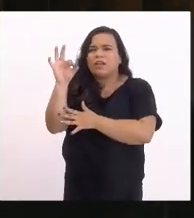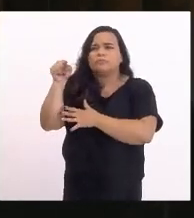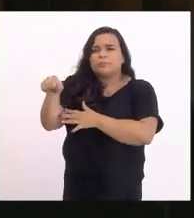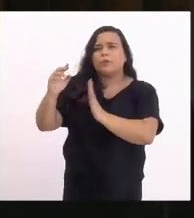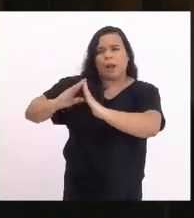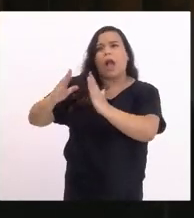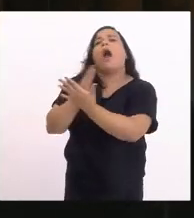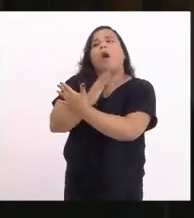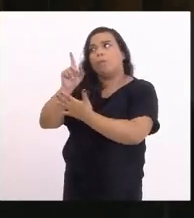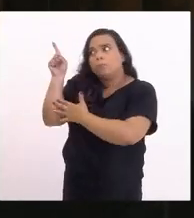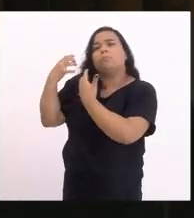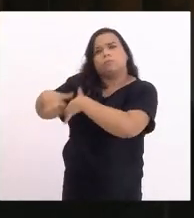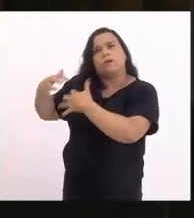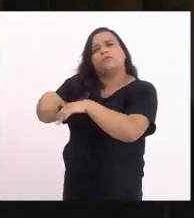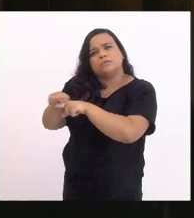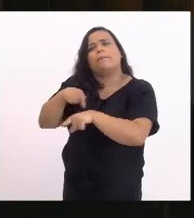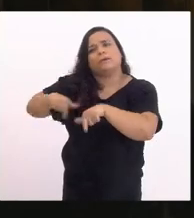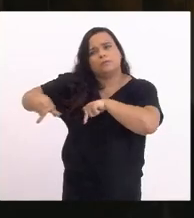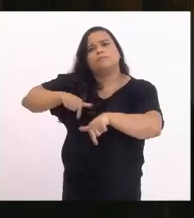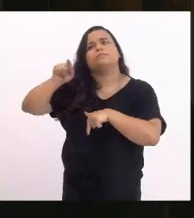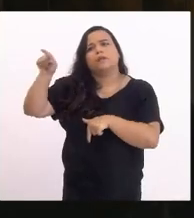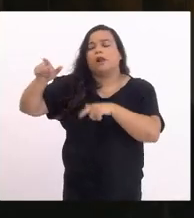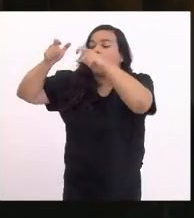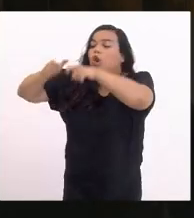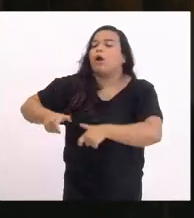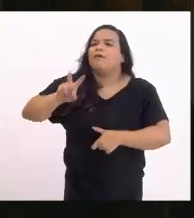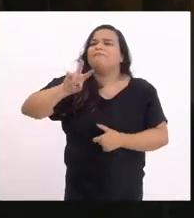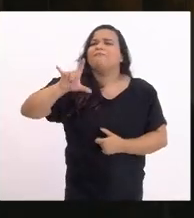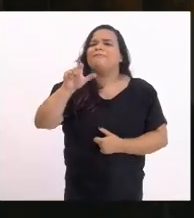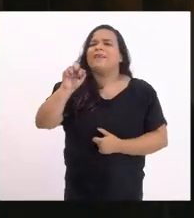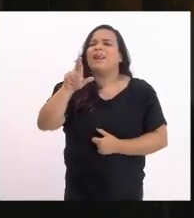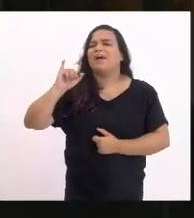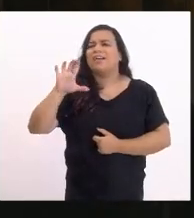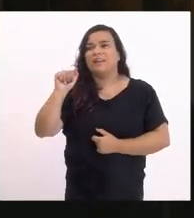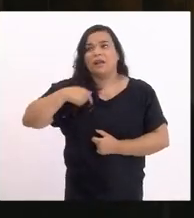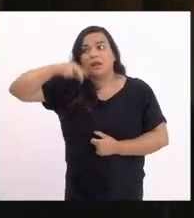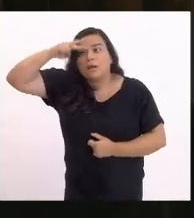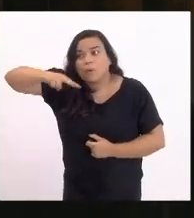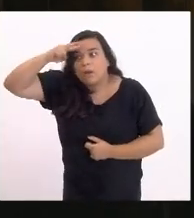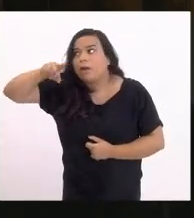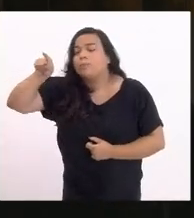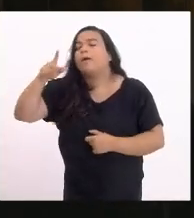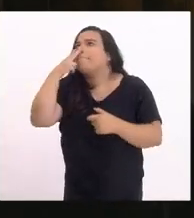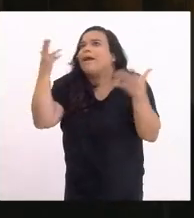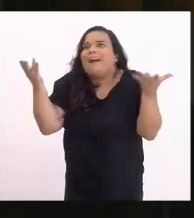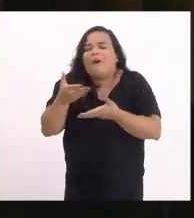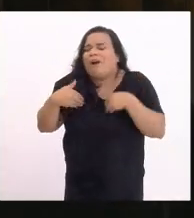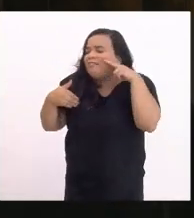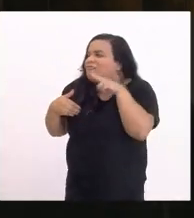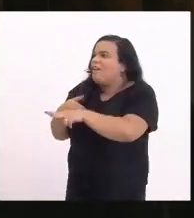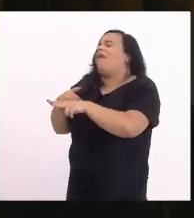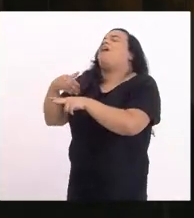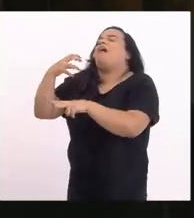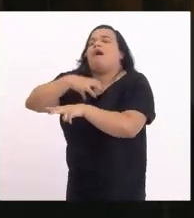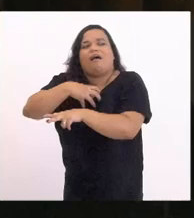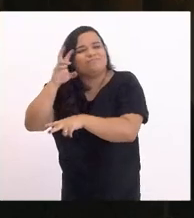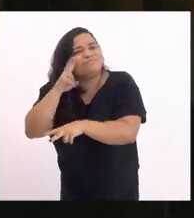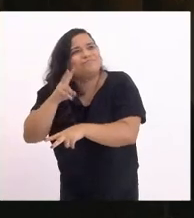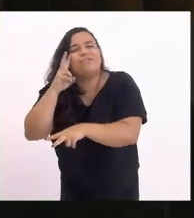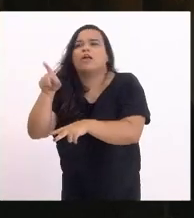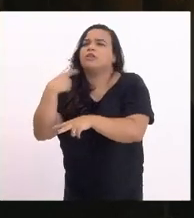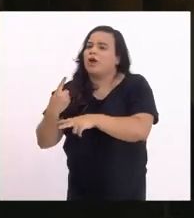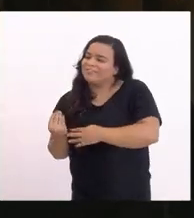lá em Petrópolis e na Vila Rica. Eu me lembro como se fosse hoje. Nós entregávamos as